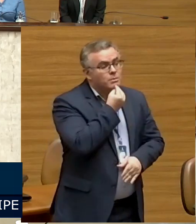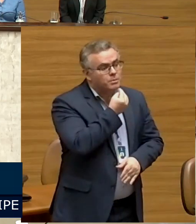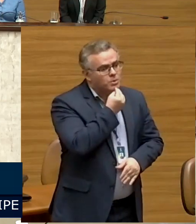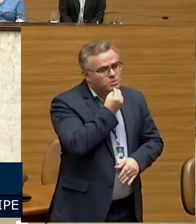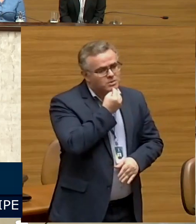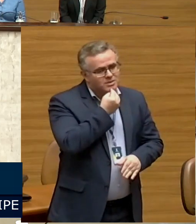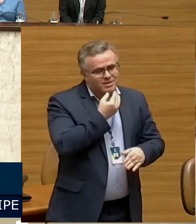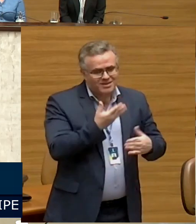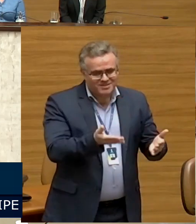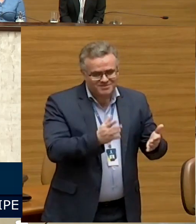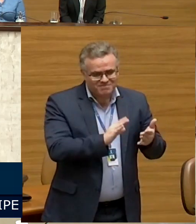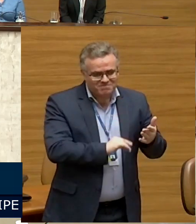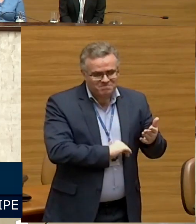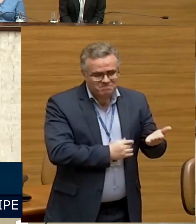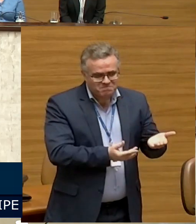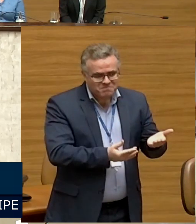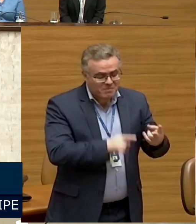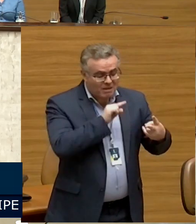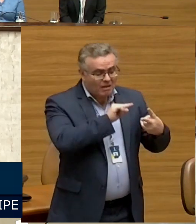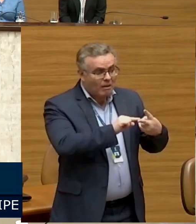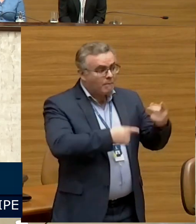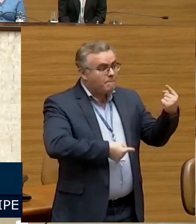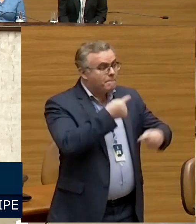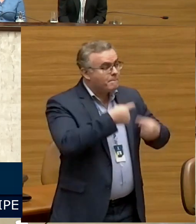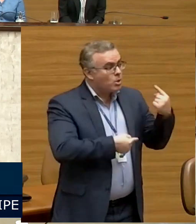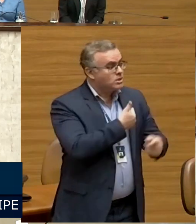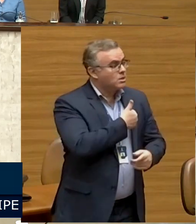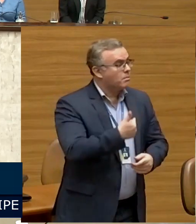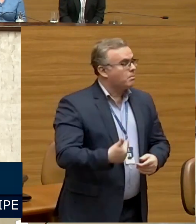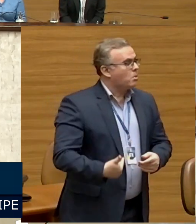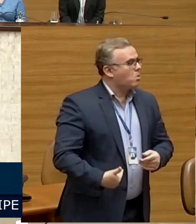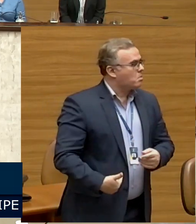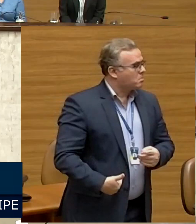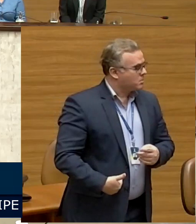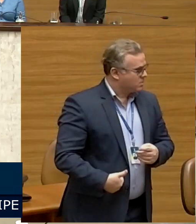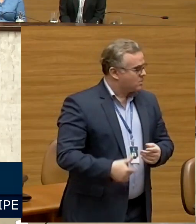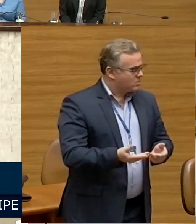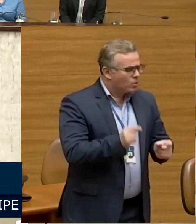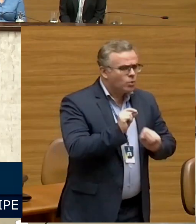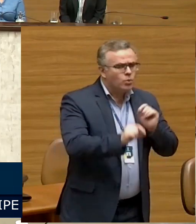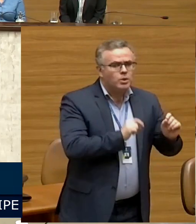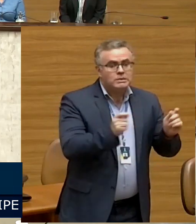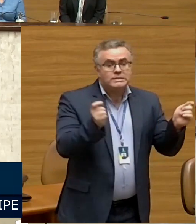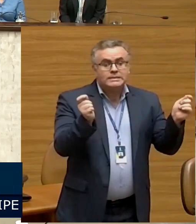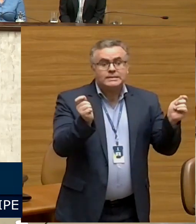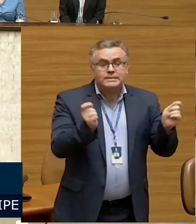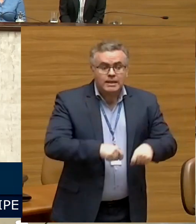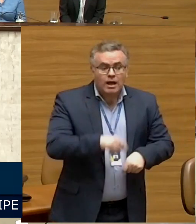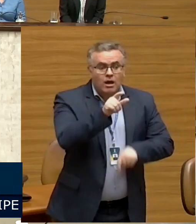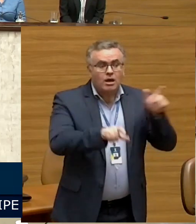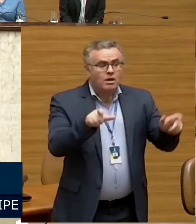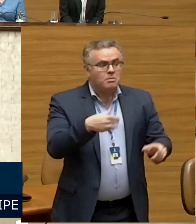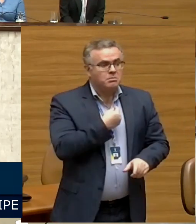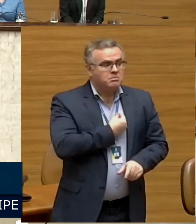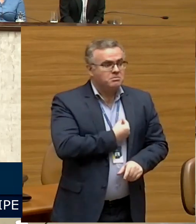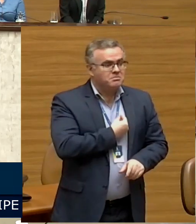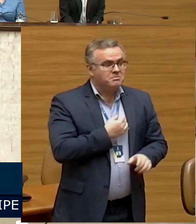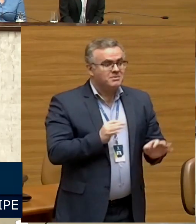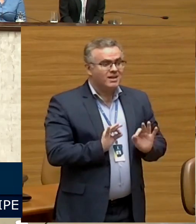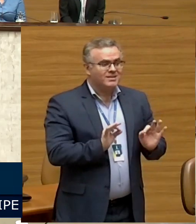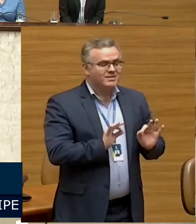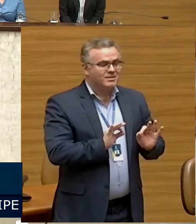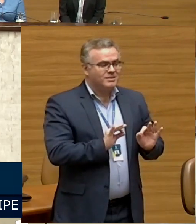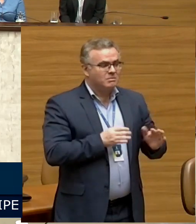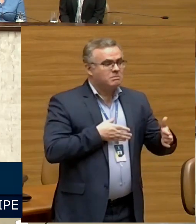né, a falta, né, de políticas públicas que não dê condições de sobrevivência. Eu,